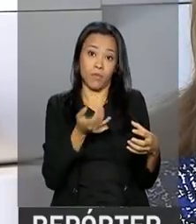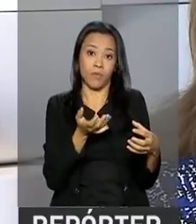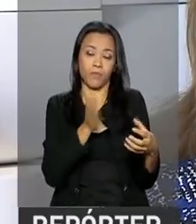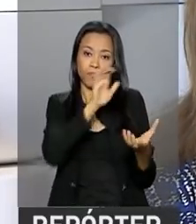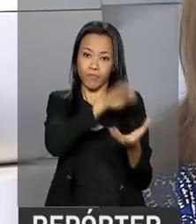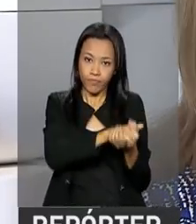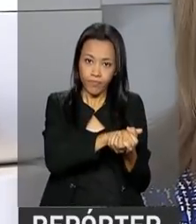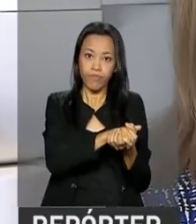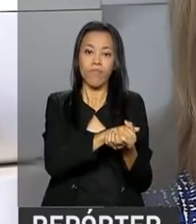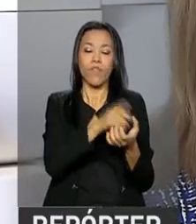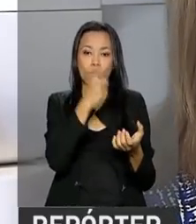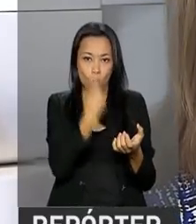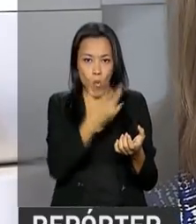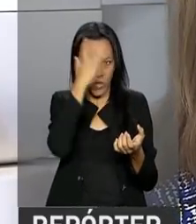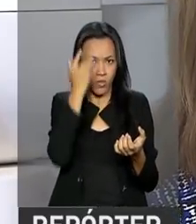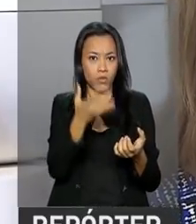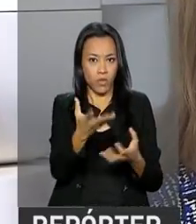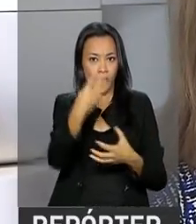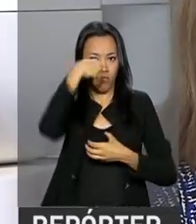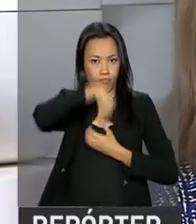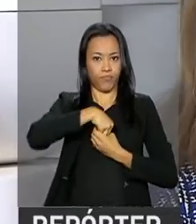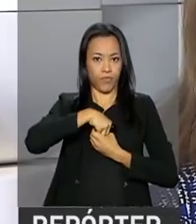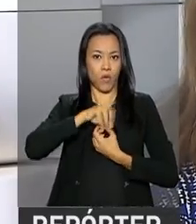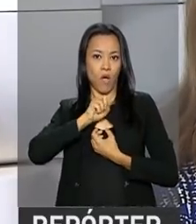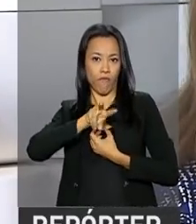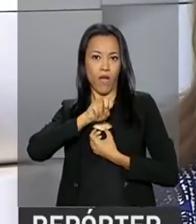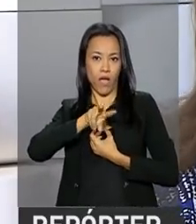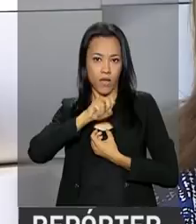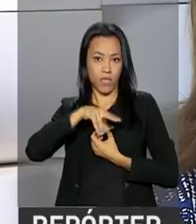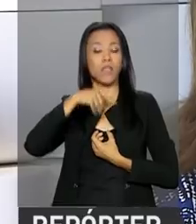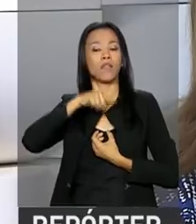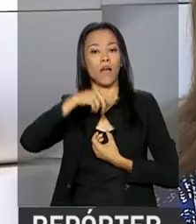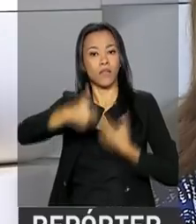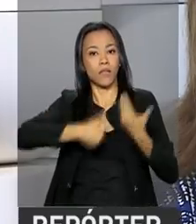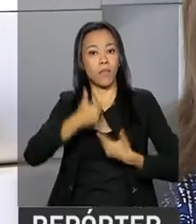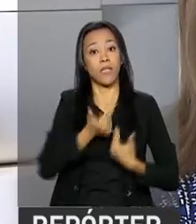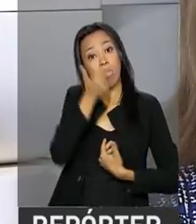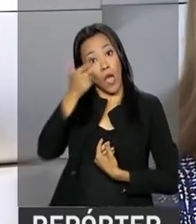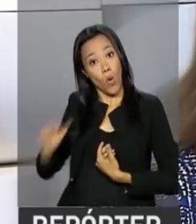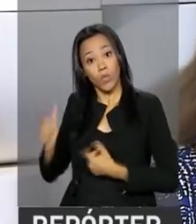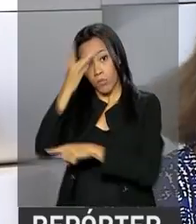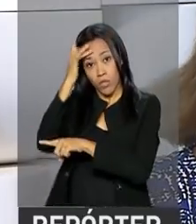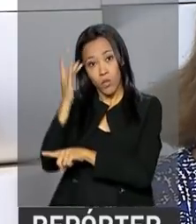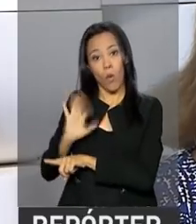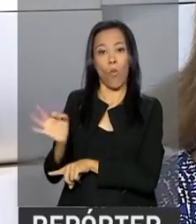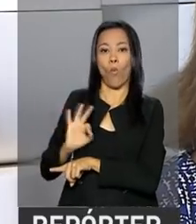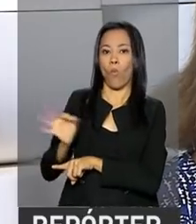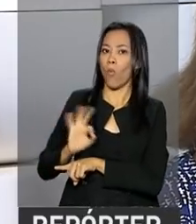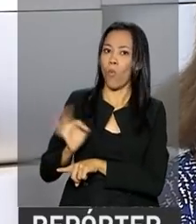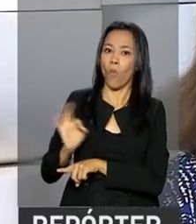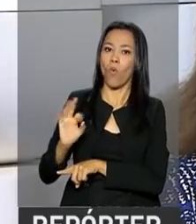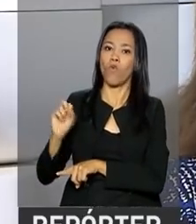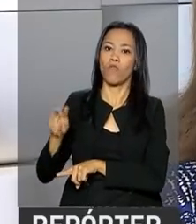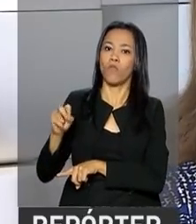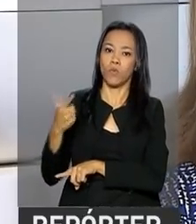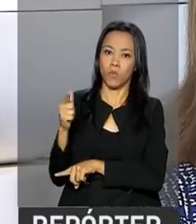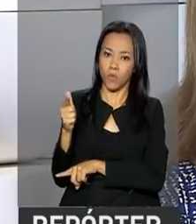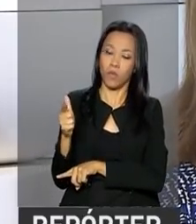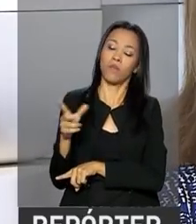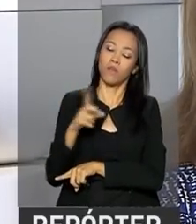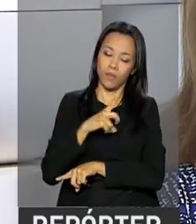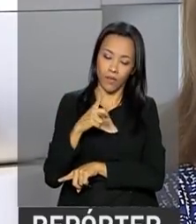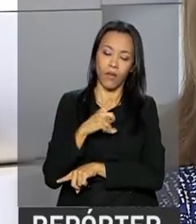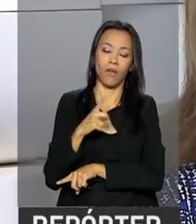uma pessoa é infectada pelo hiv está em tratamento ea outra não está infectada pelo hiv é o que a gente